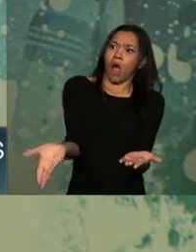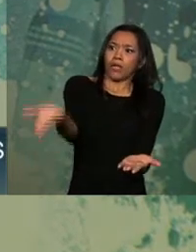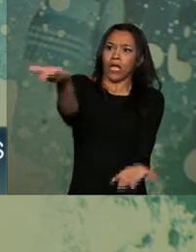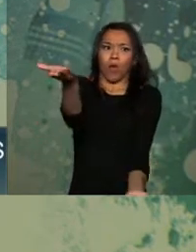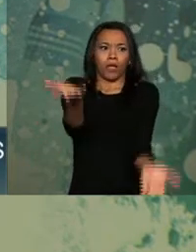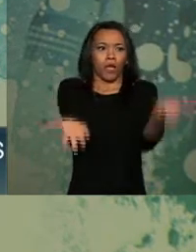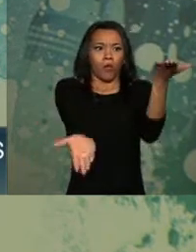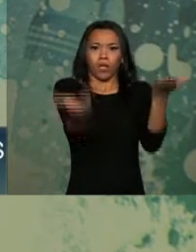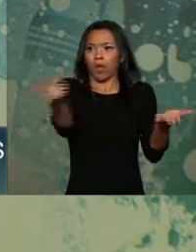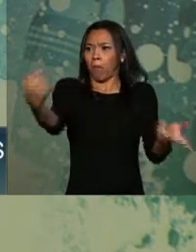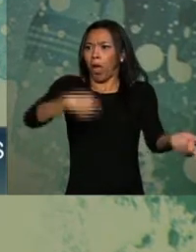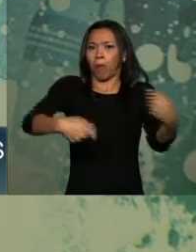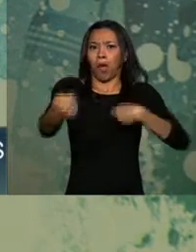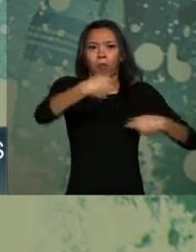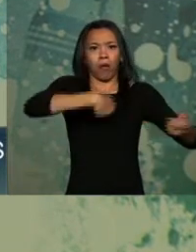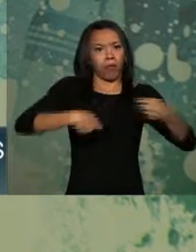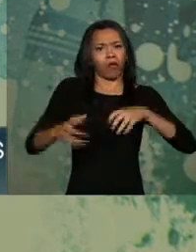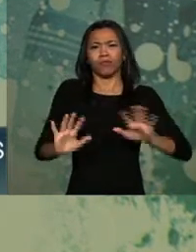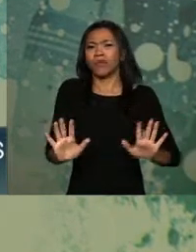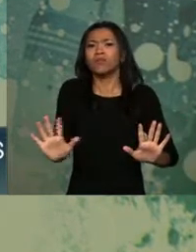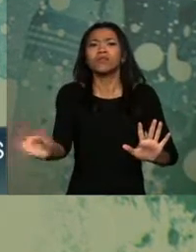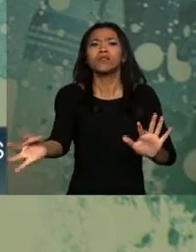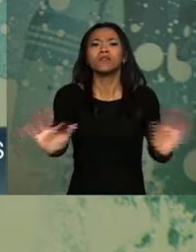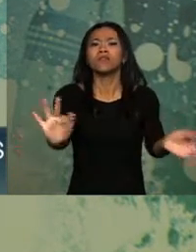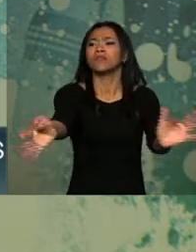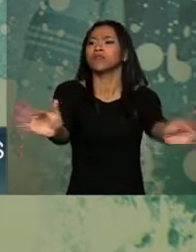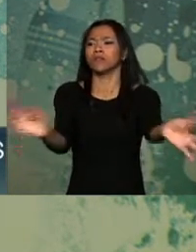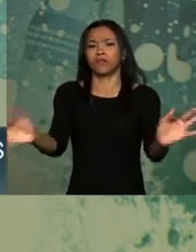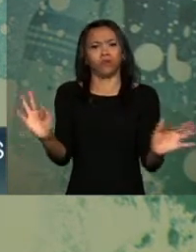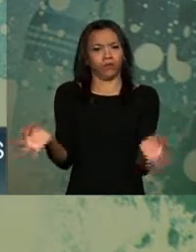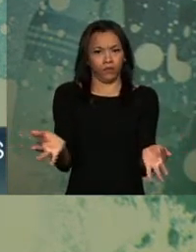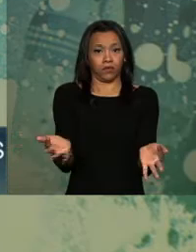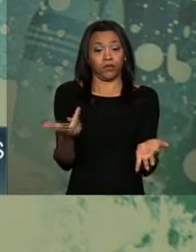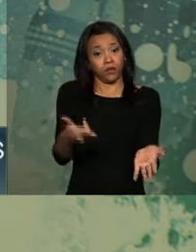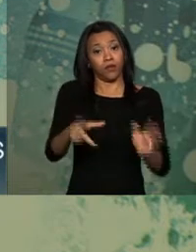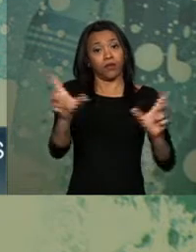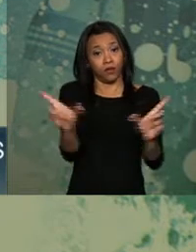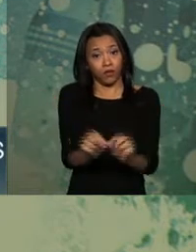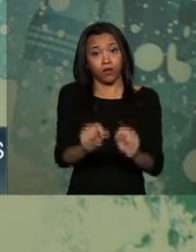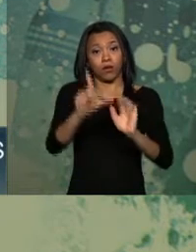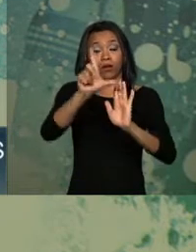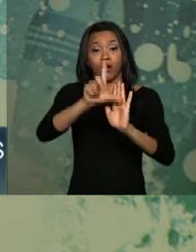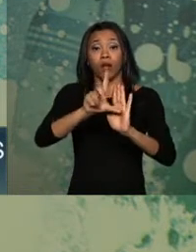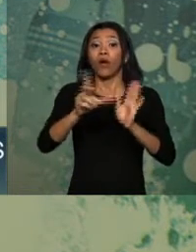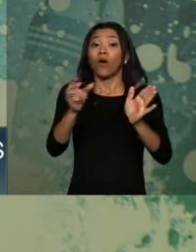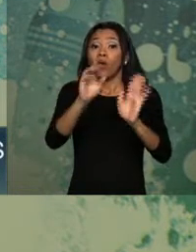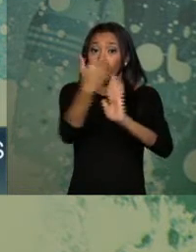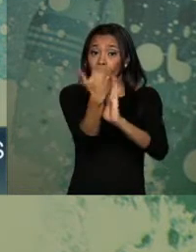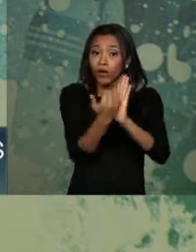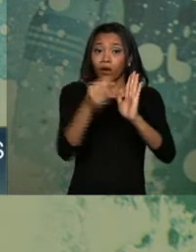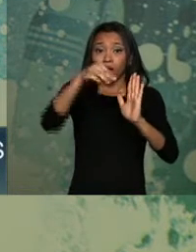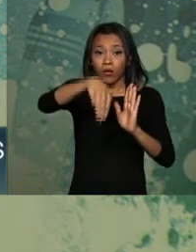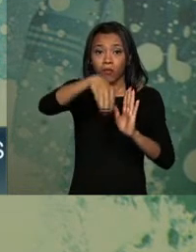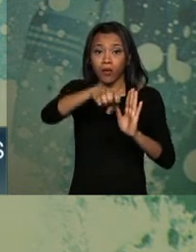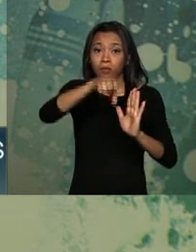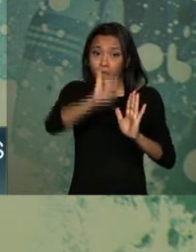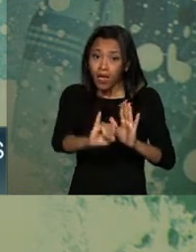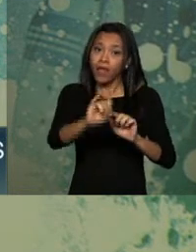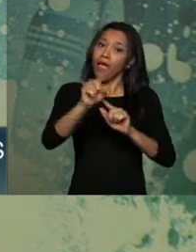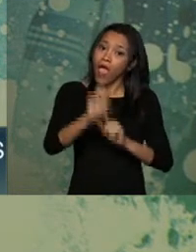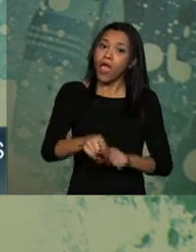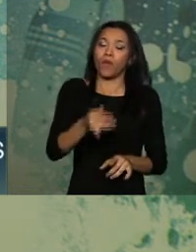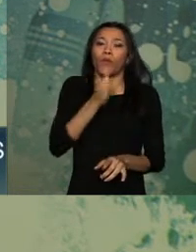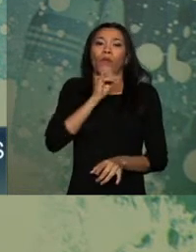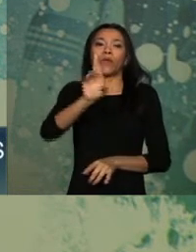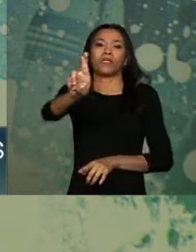um processo de simplificação. O MEI é o grande exemplo de um trabalho prático nesse sentido. Era uma